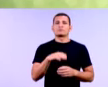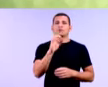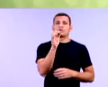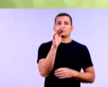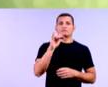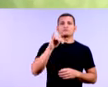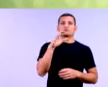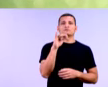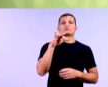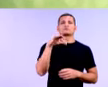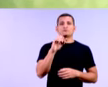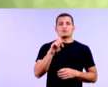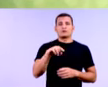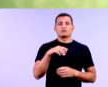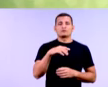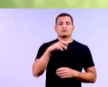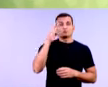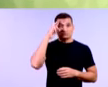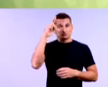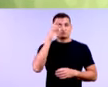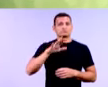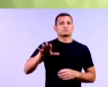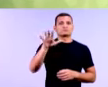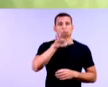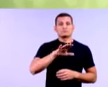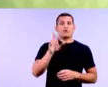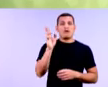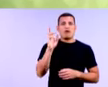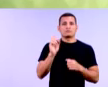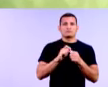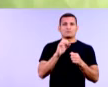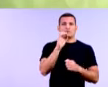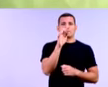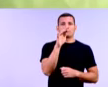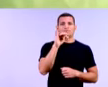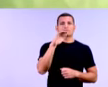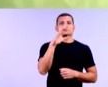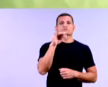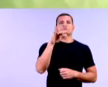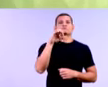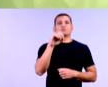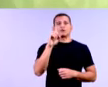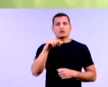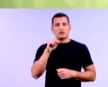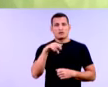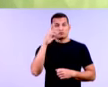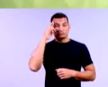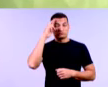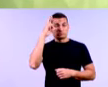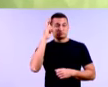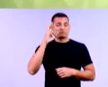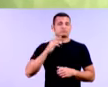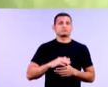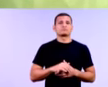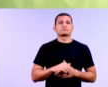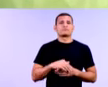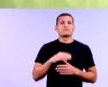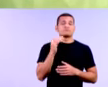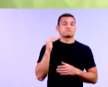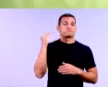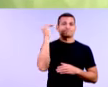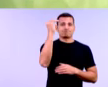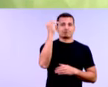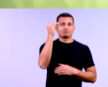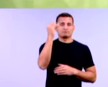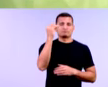o nosso diretor-geral. Quem emite ofício é a chefia máxima de